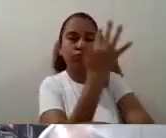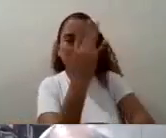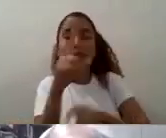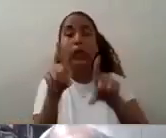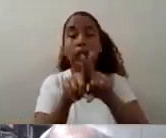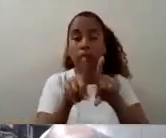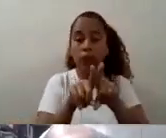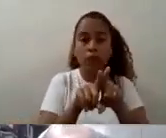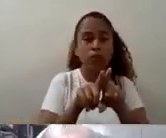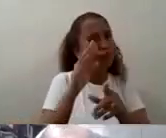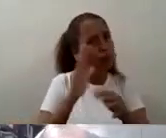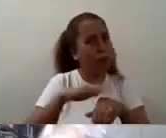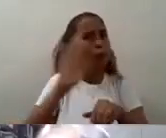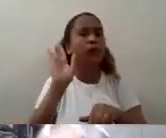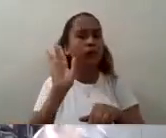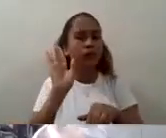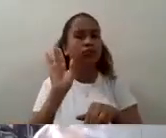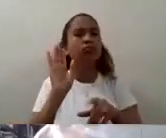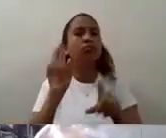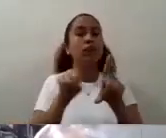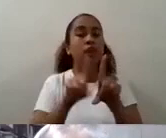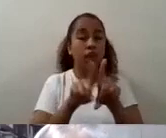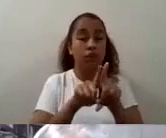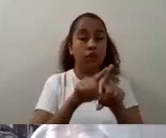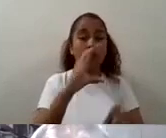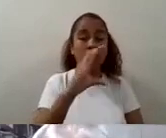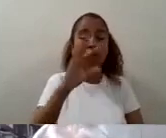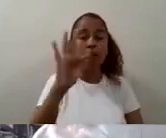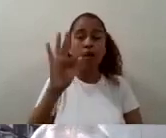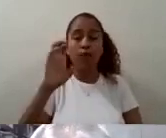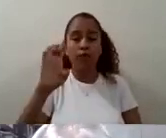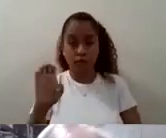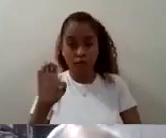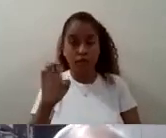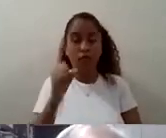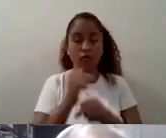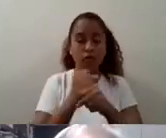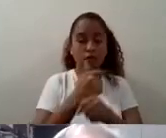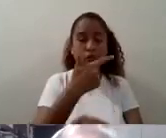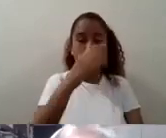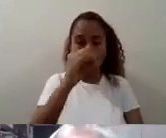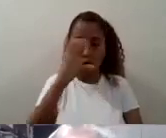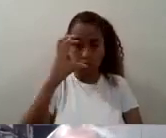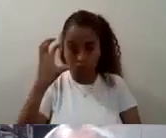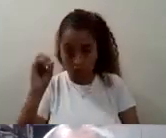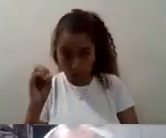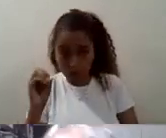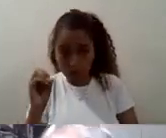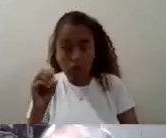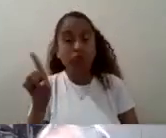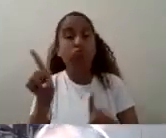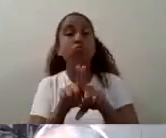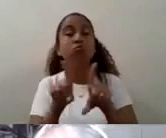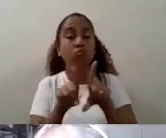diante. E a CFE 2020 e do ano 2000, ela também teve